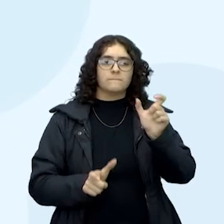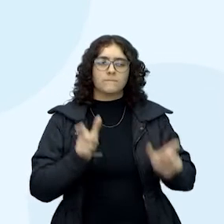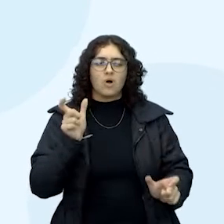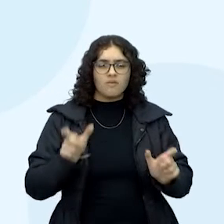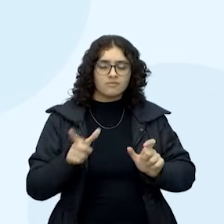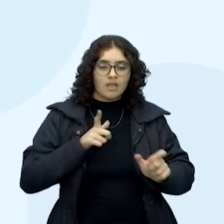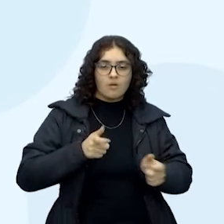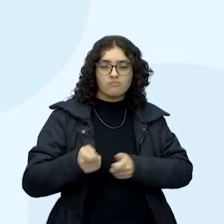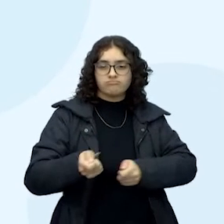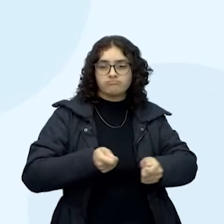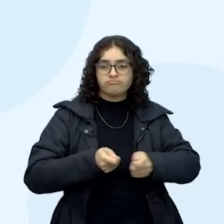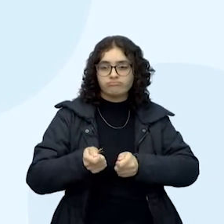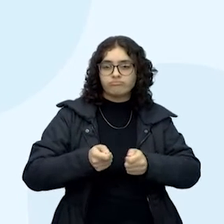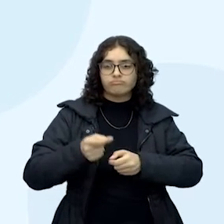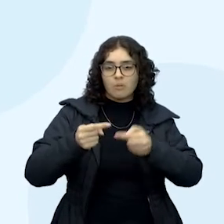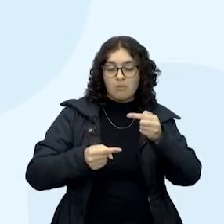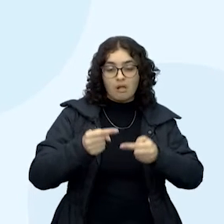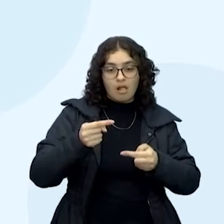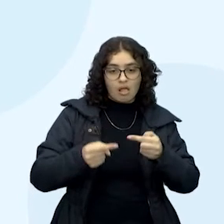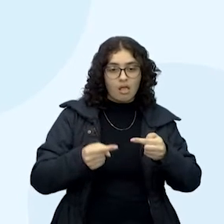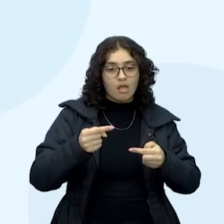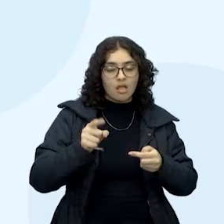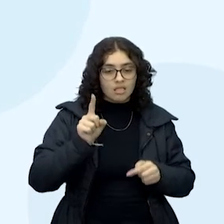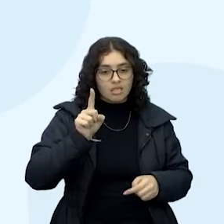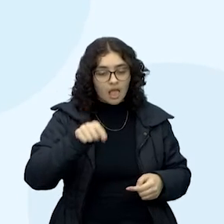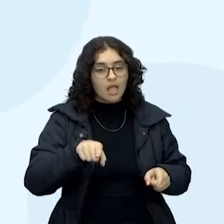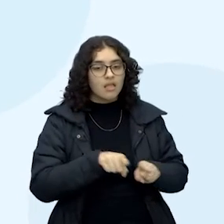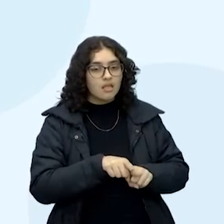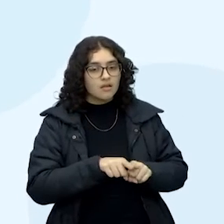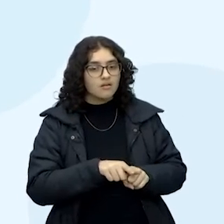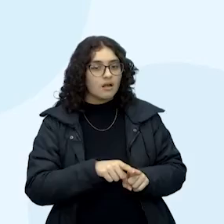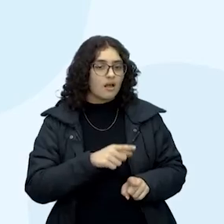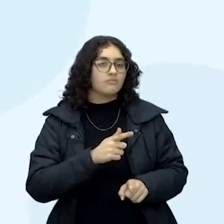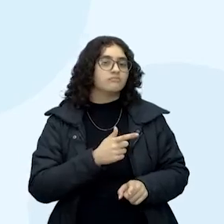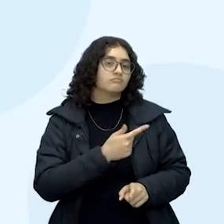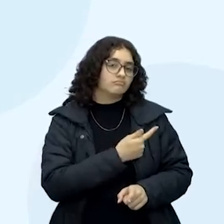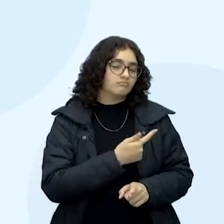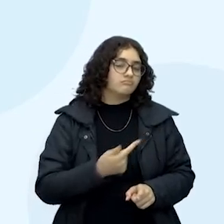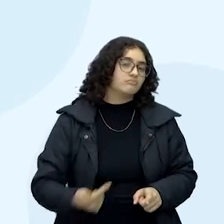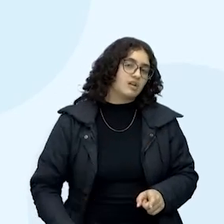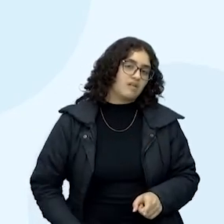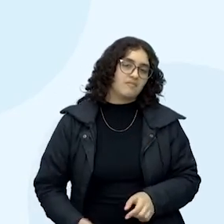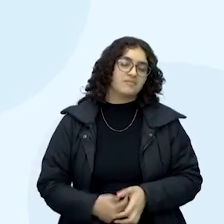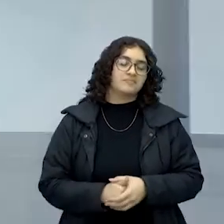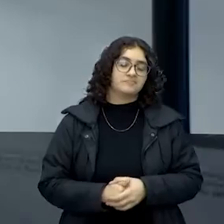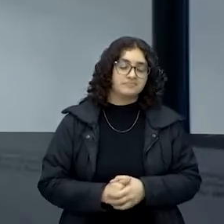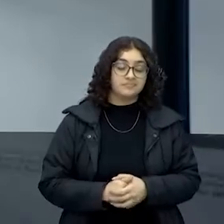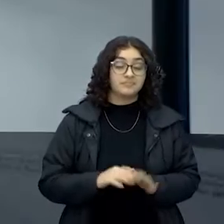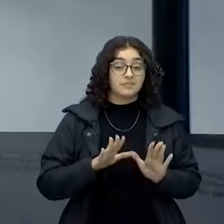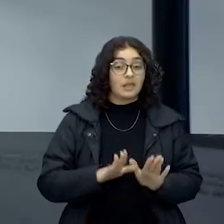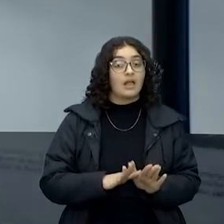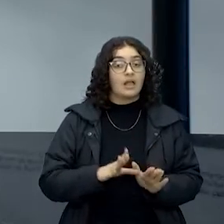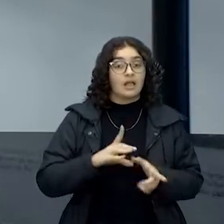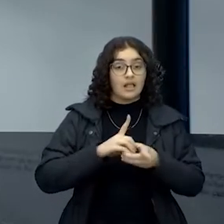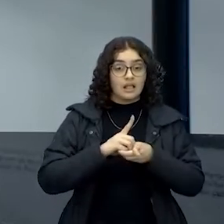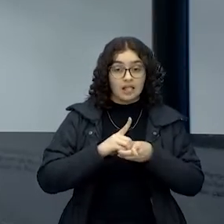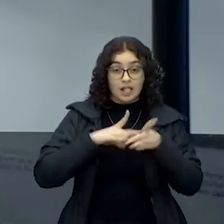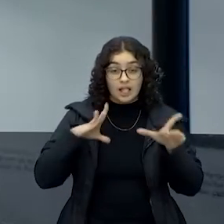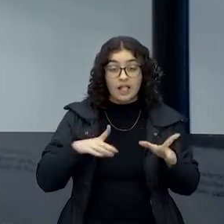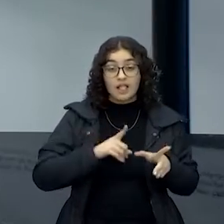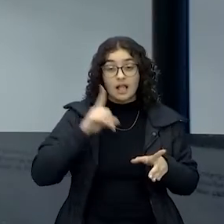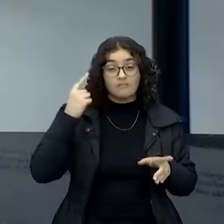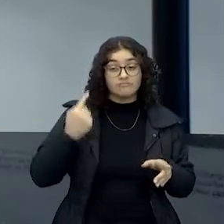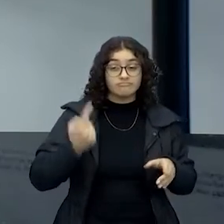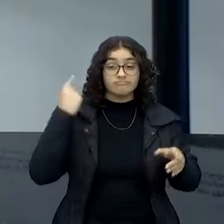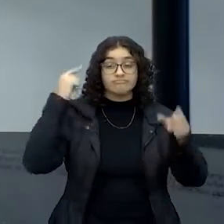controle político, também era uma forma legítima. Então, lembrando que a democracia na Grécia